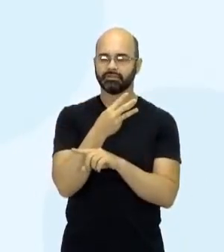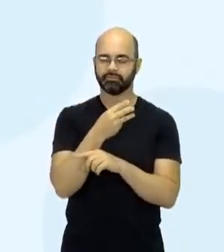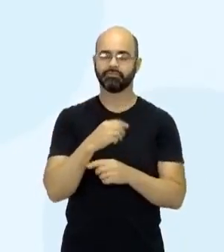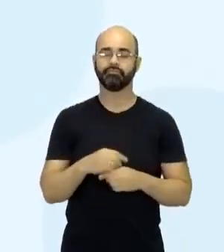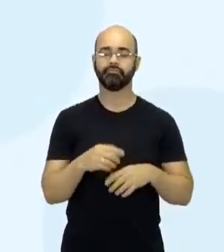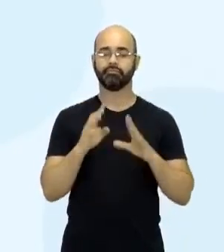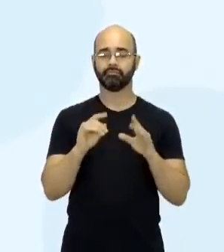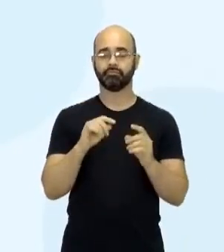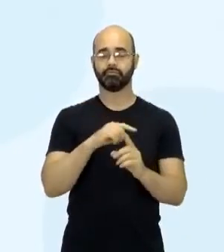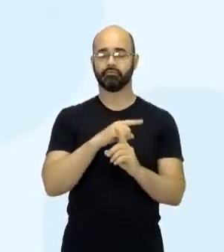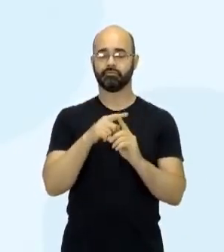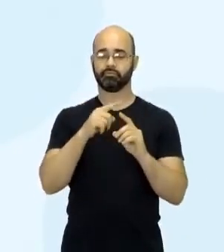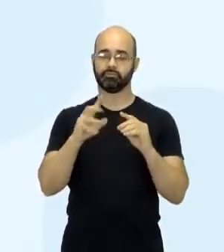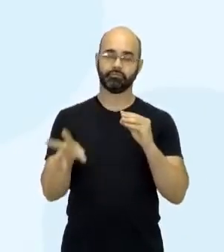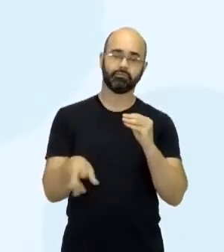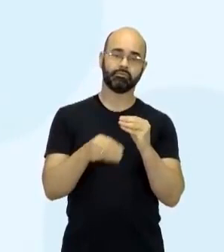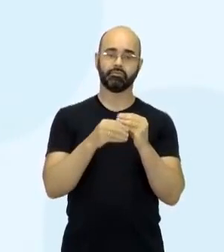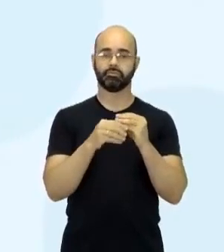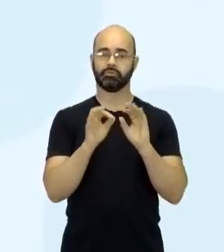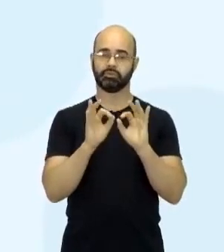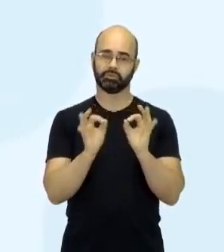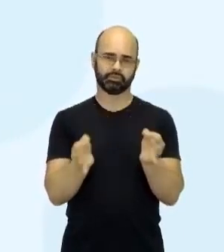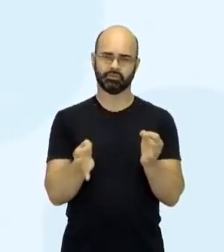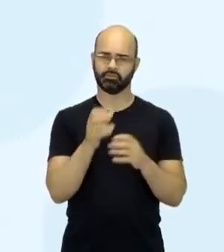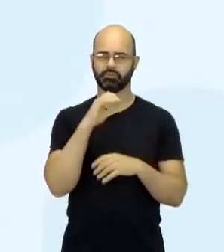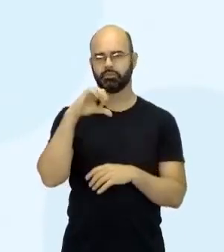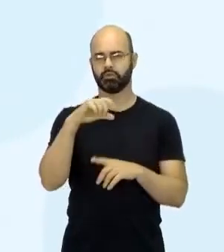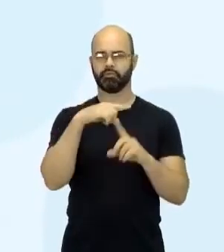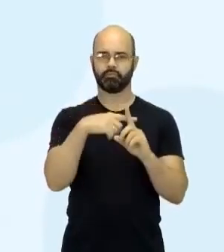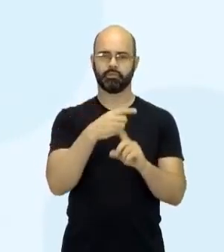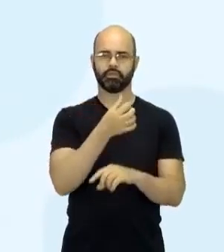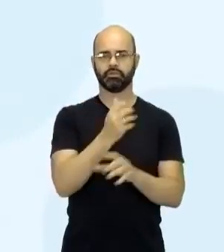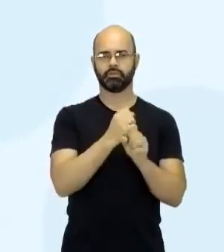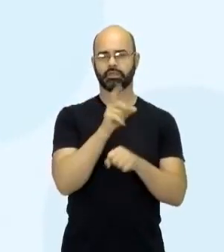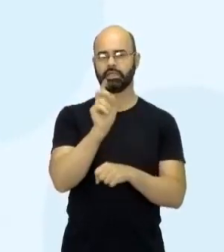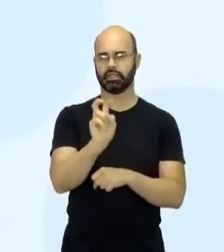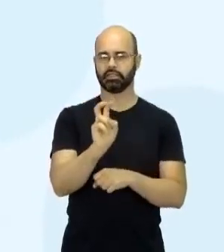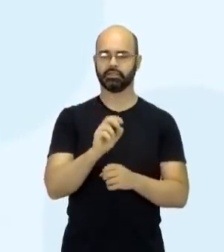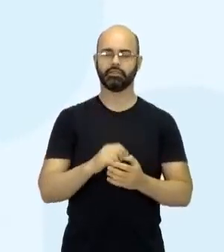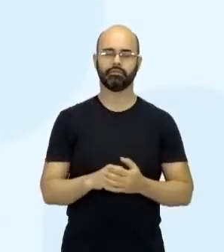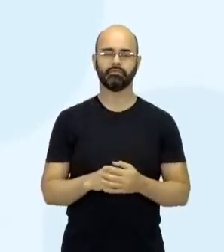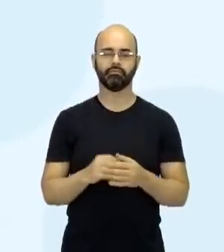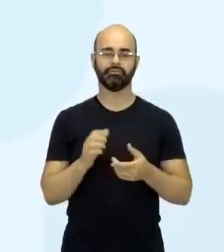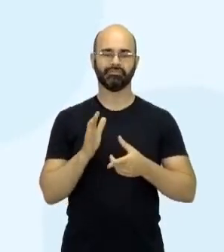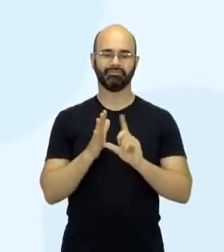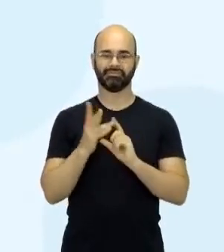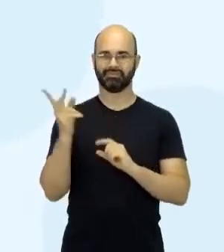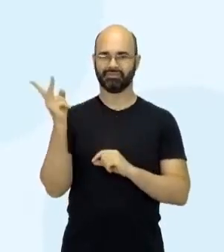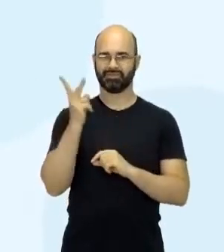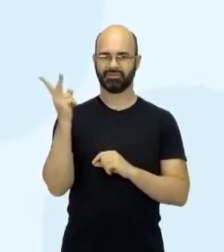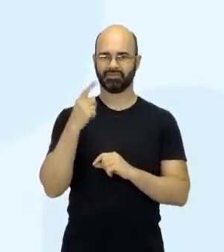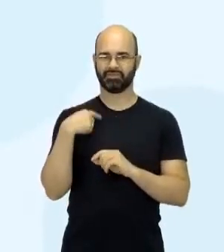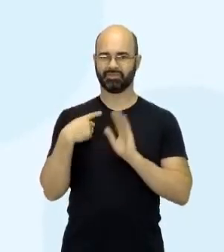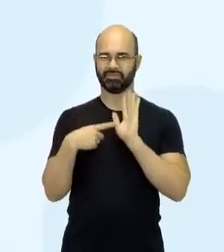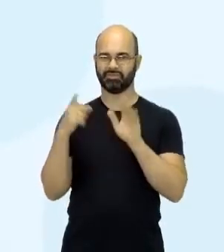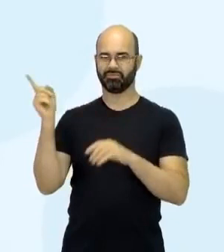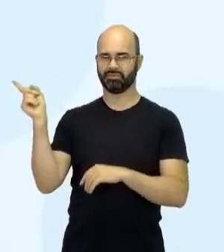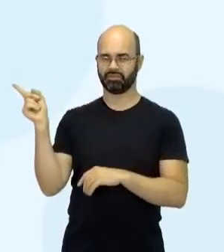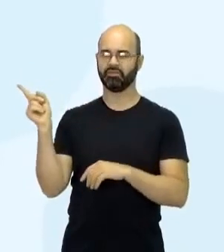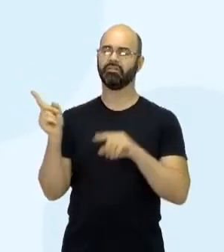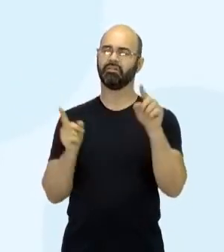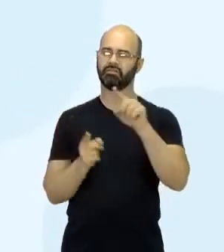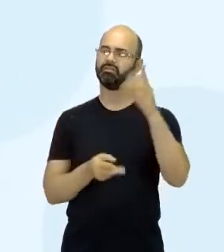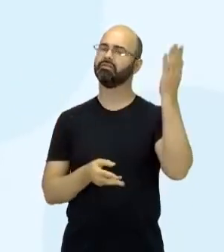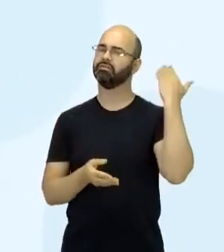bem simples, então, 9 mais 6 é 15. Esses dois primeiros que eu mostrei para vocês, vocês já viram, vocês